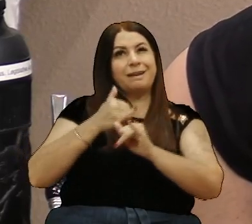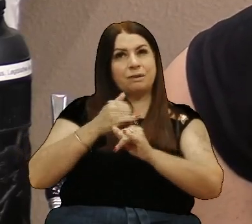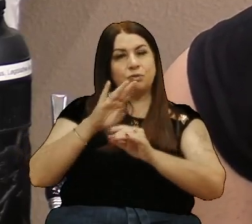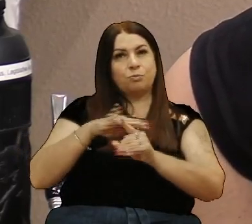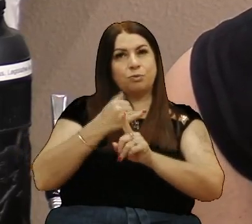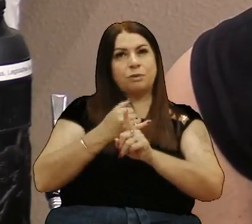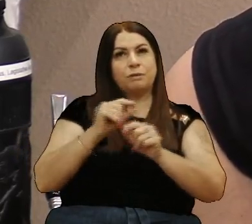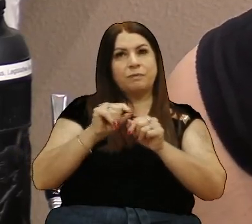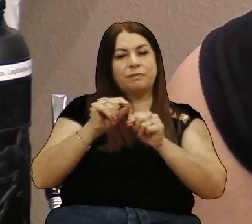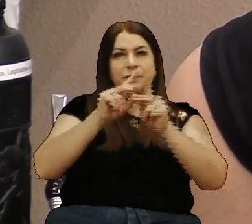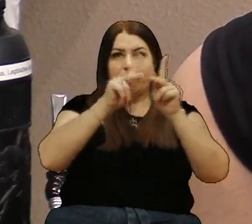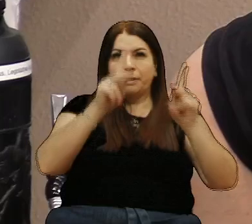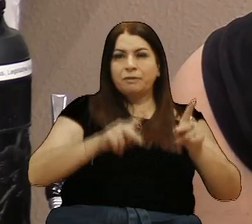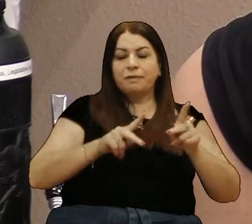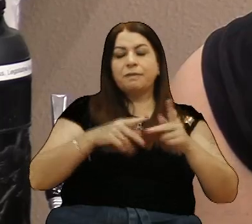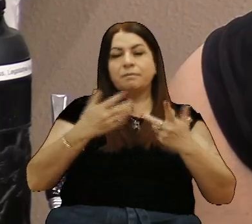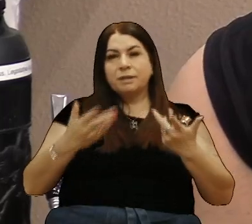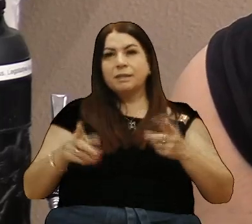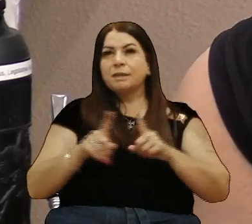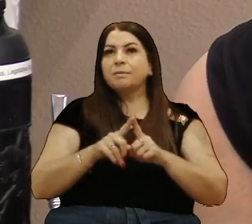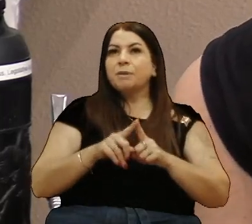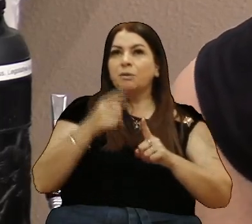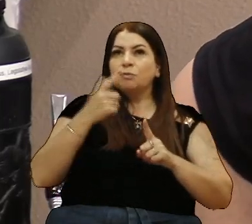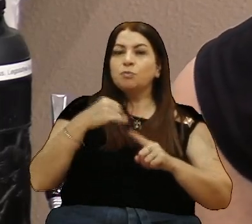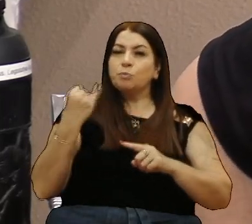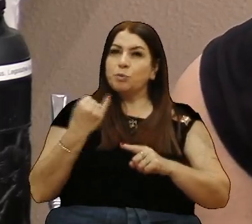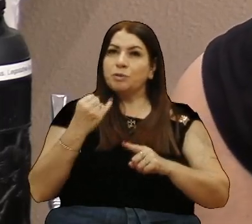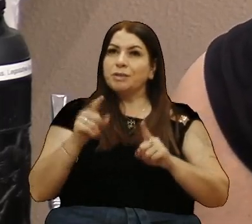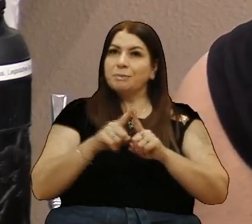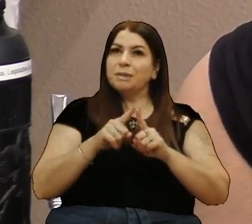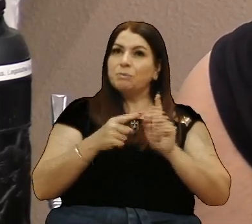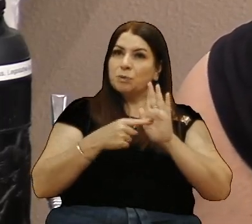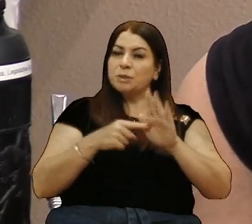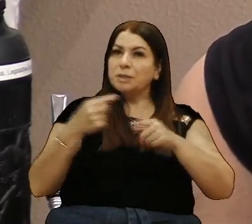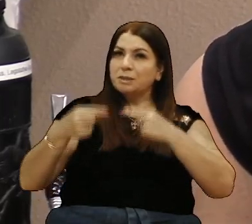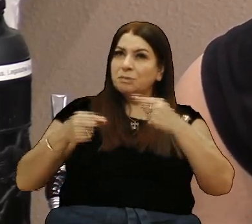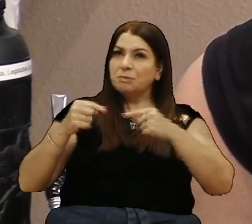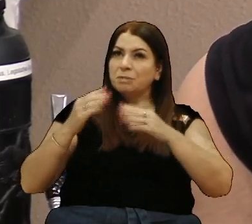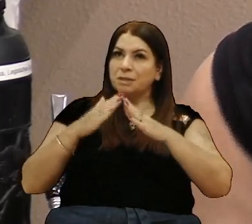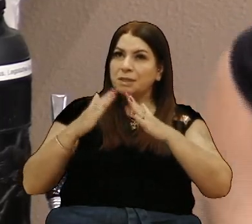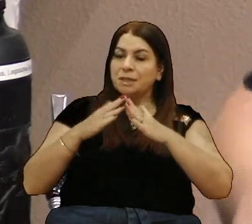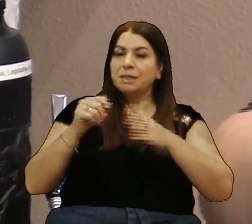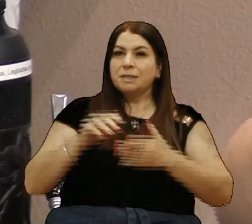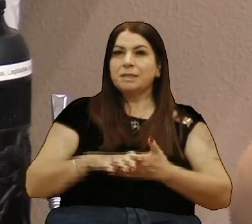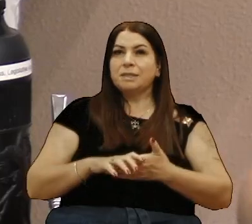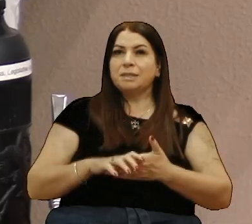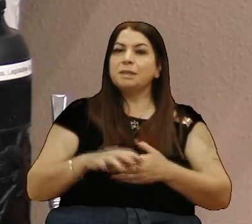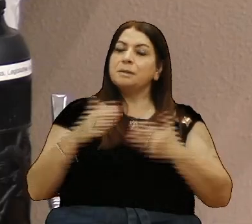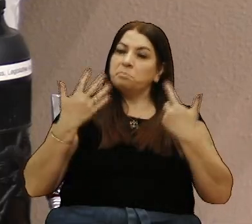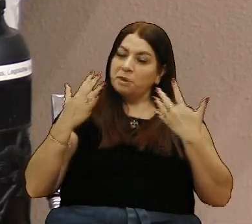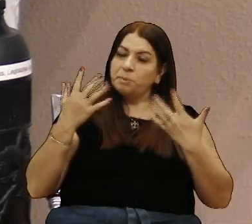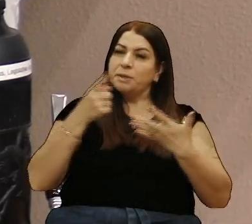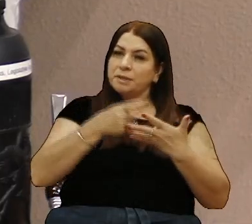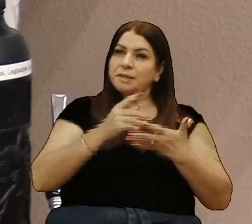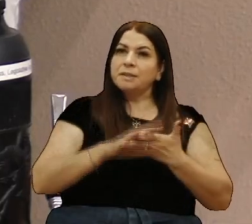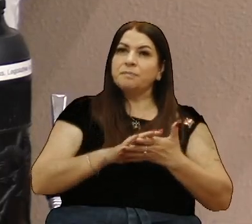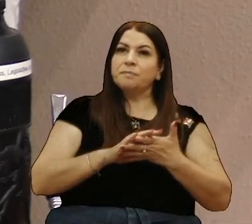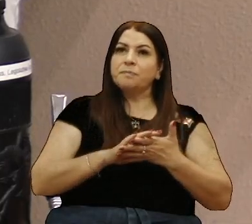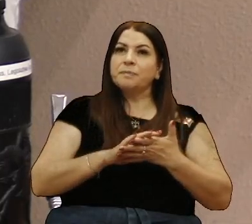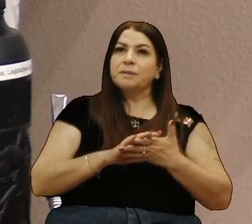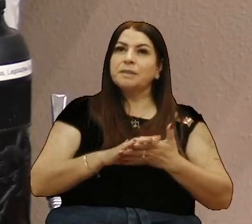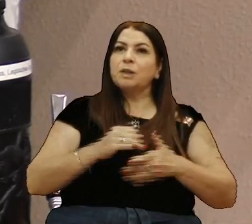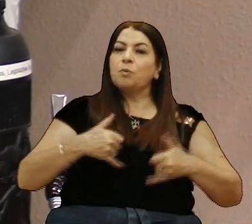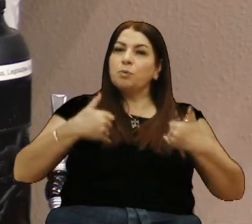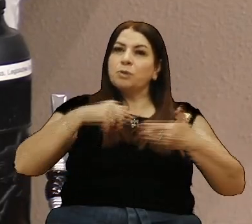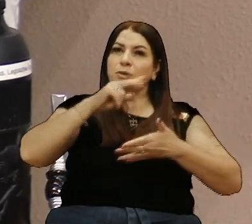praticado pelas plataformas digitais e etc. Então, acho que é importante também nós trazermos esse debate para essa Casa Municipal e lhe parabenizar, tendo a honra de ter sido o relator